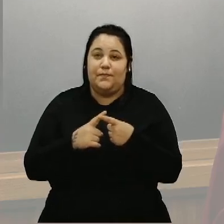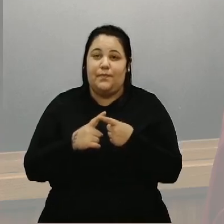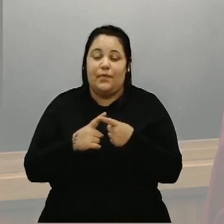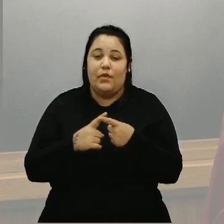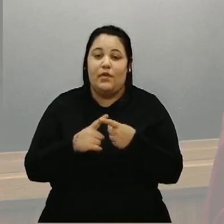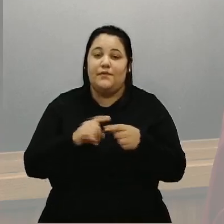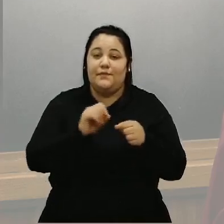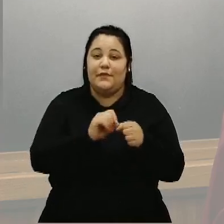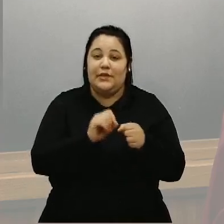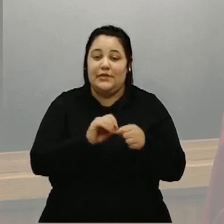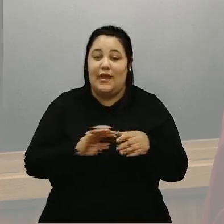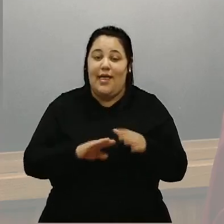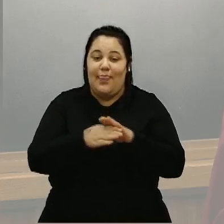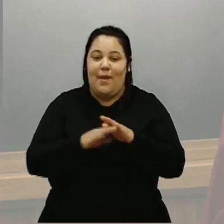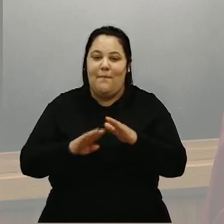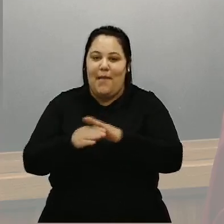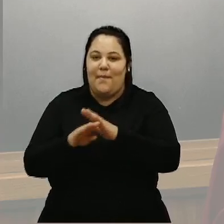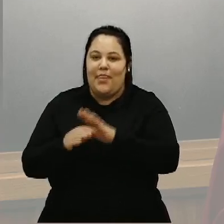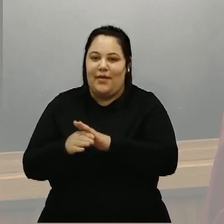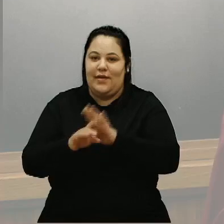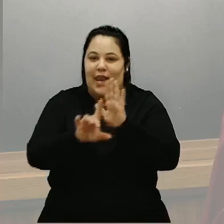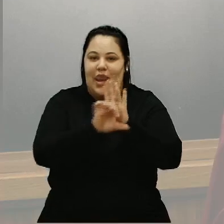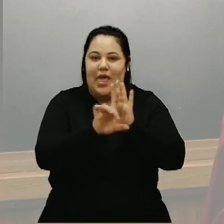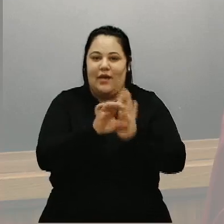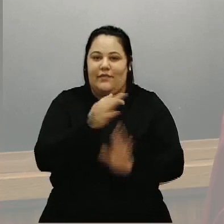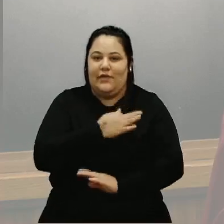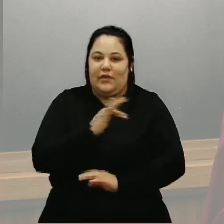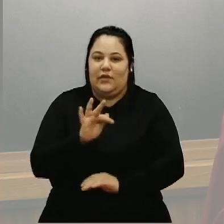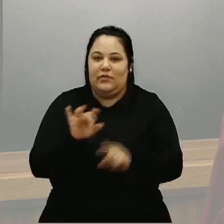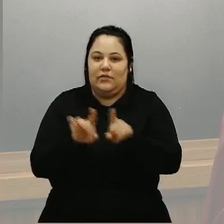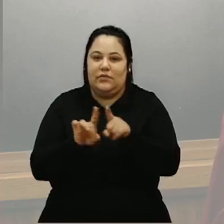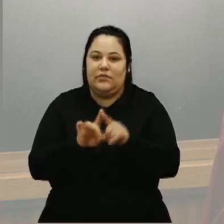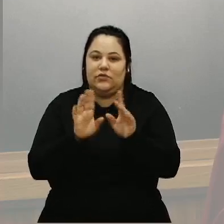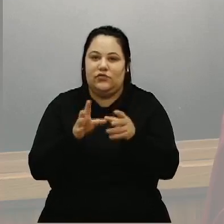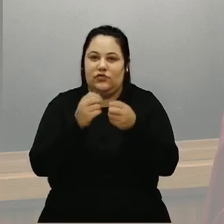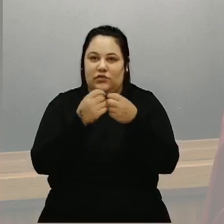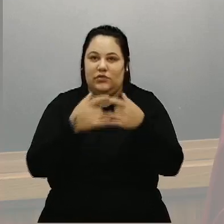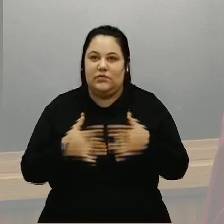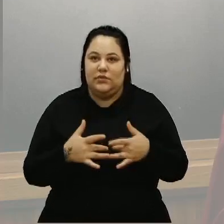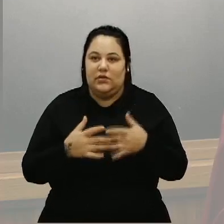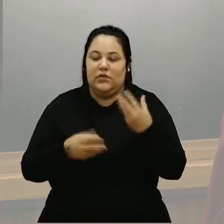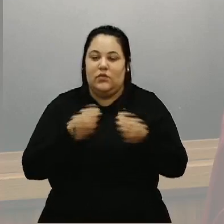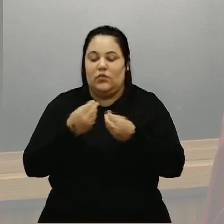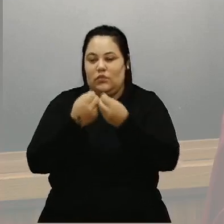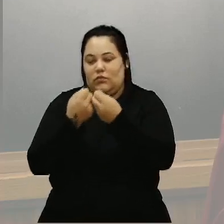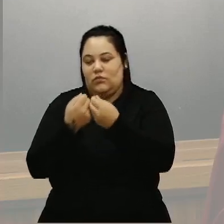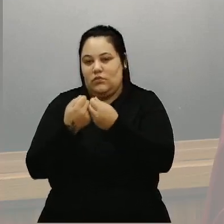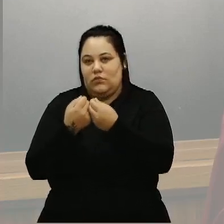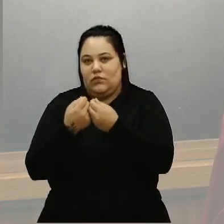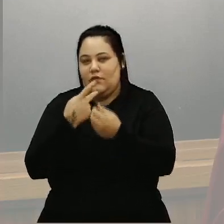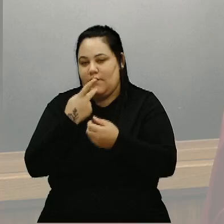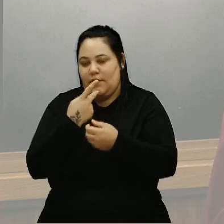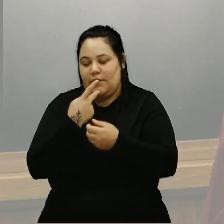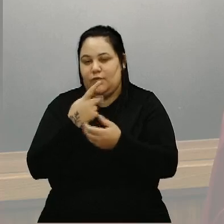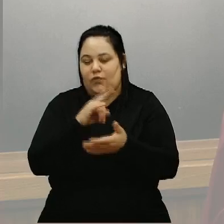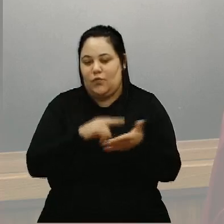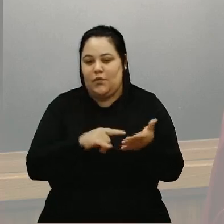do que se adapta à legislação federal, como foi lido e como eu comentei ali no